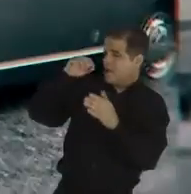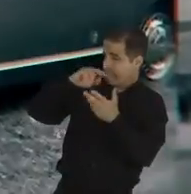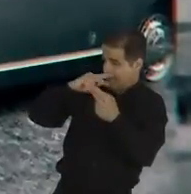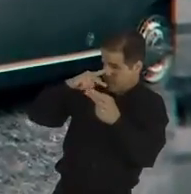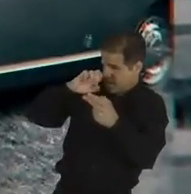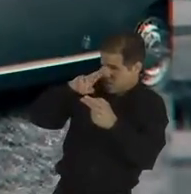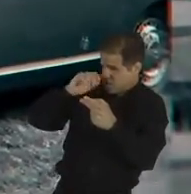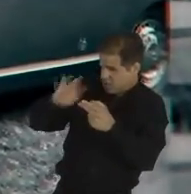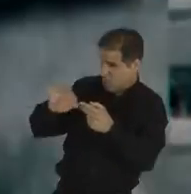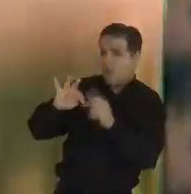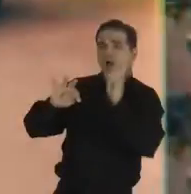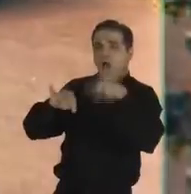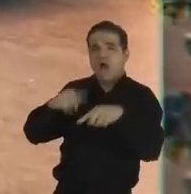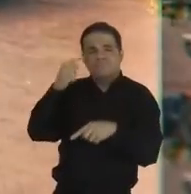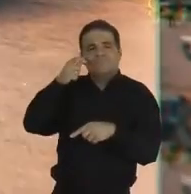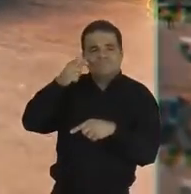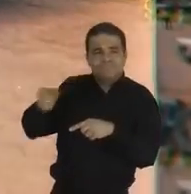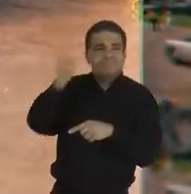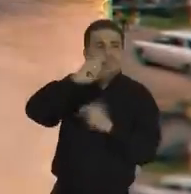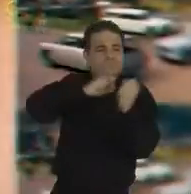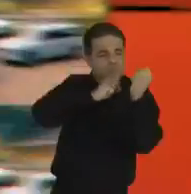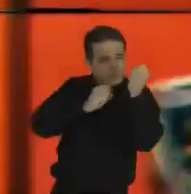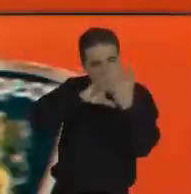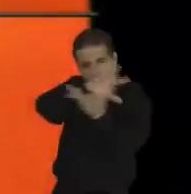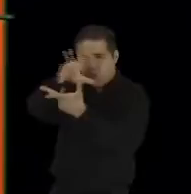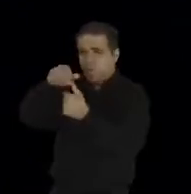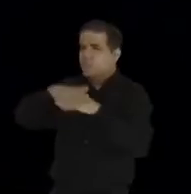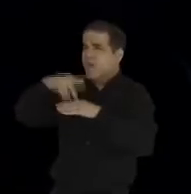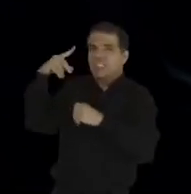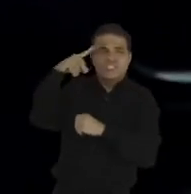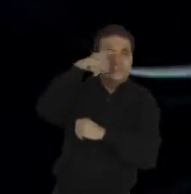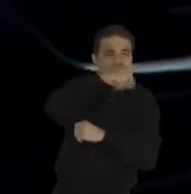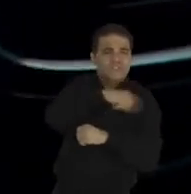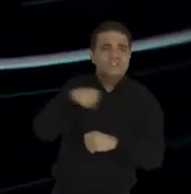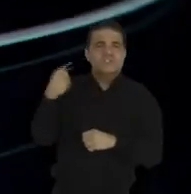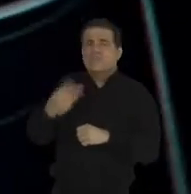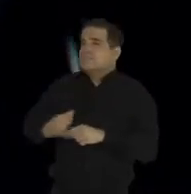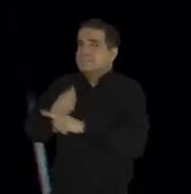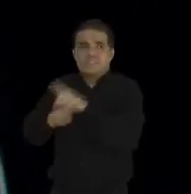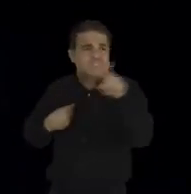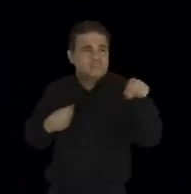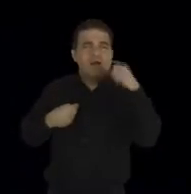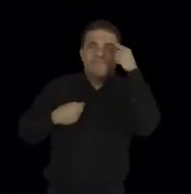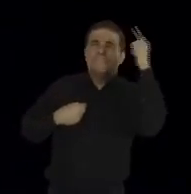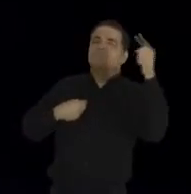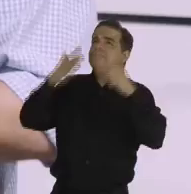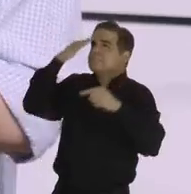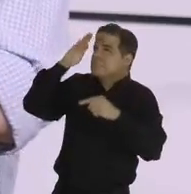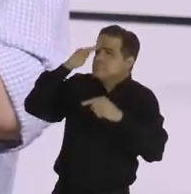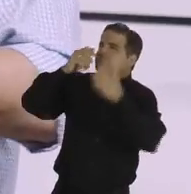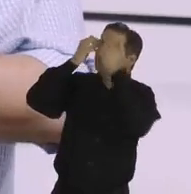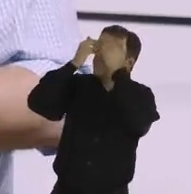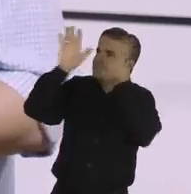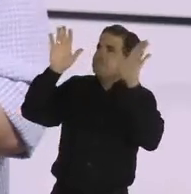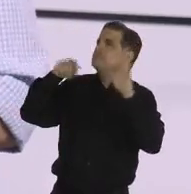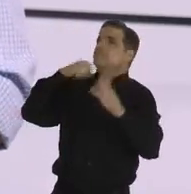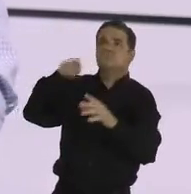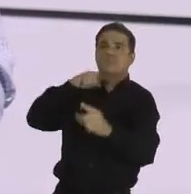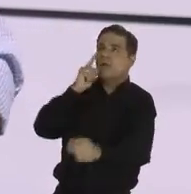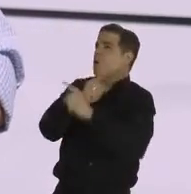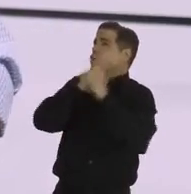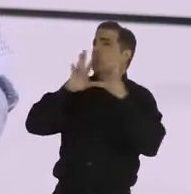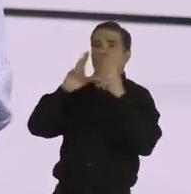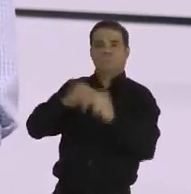mais considerando é o mundo cada vez mais complexo em que a gente vive a gente entendeu que não conseguiria encontrar